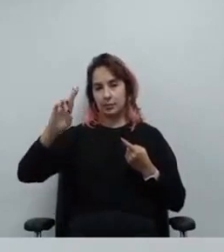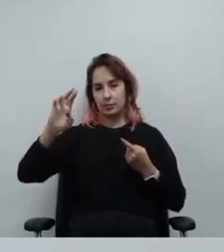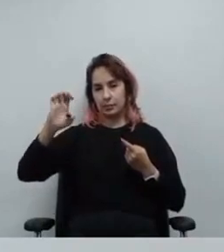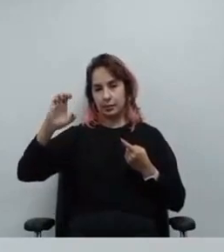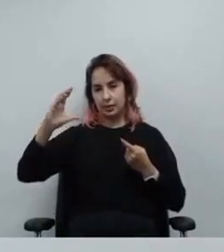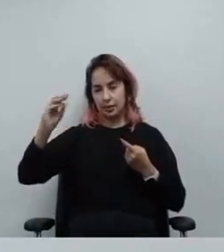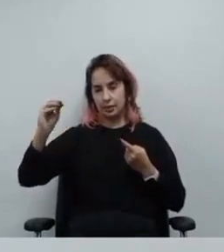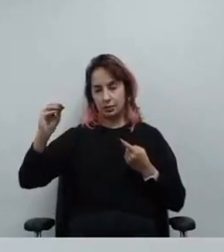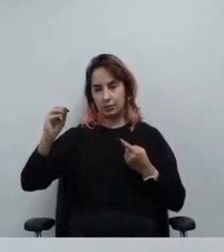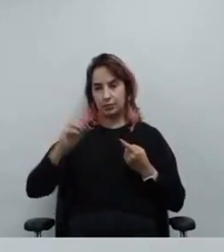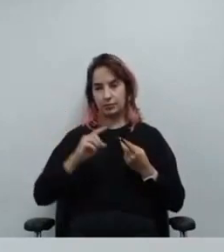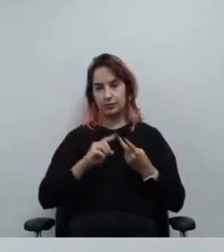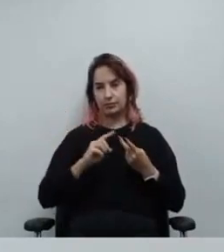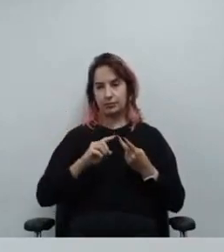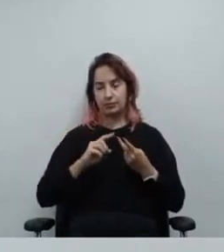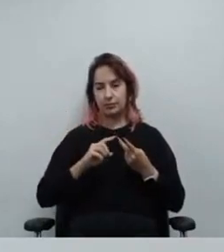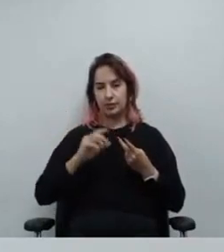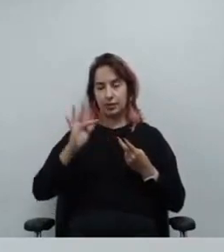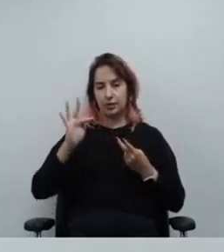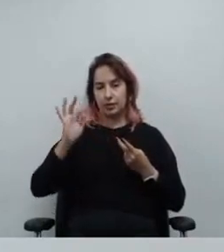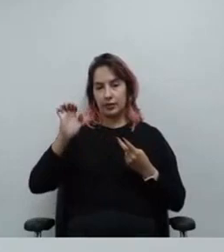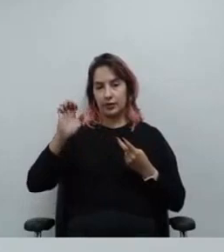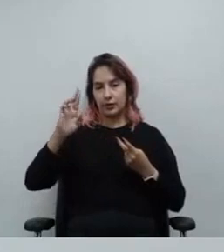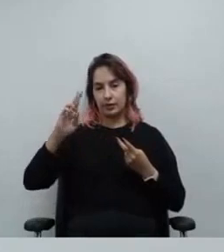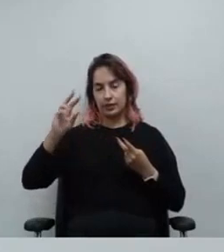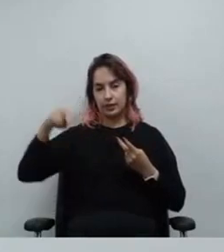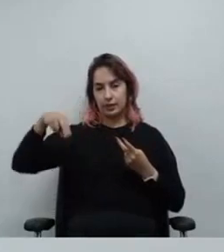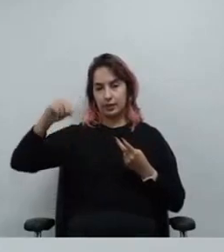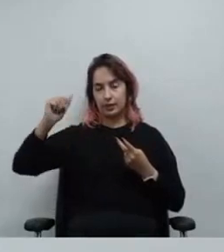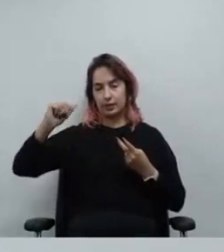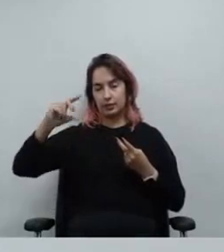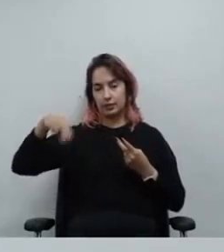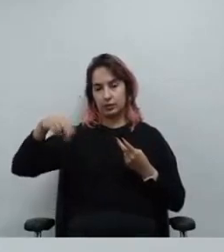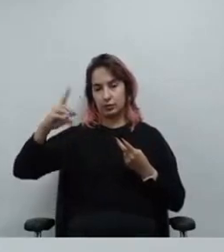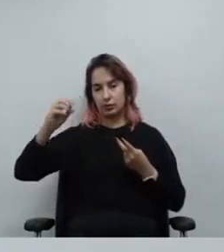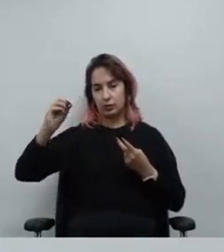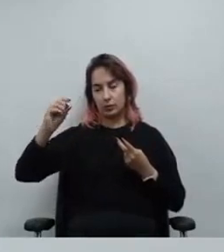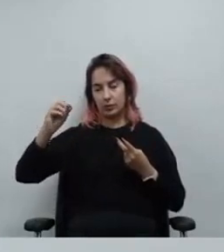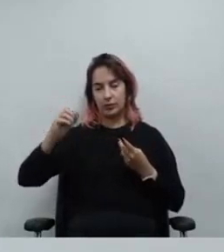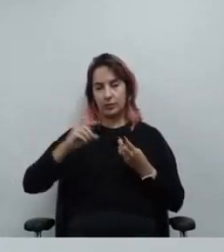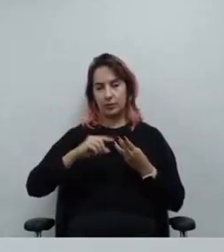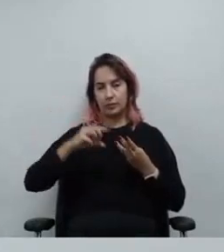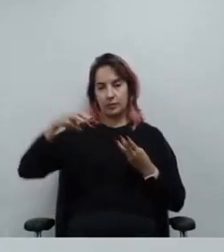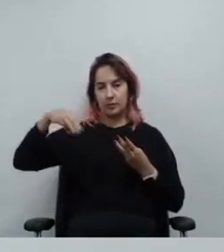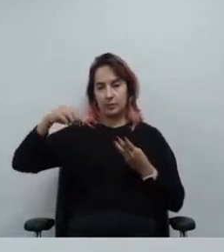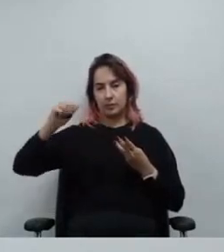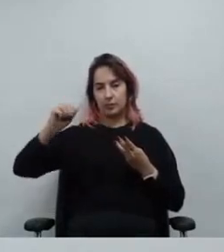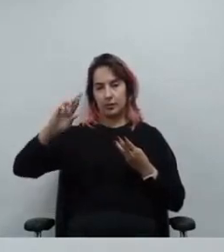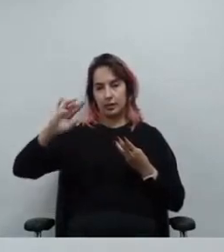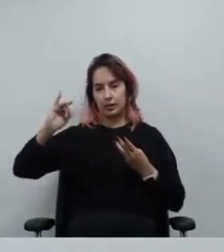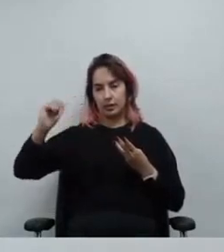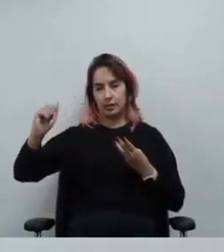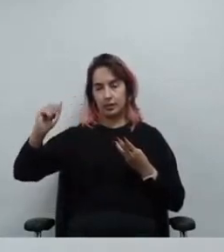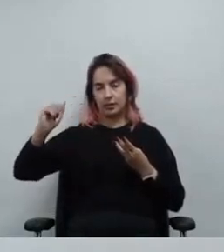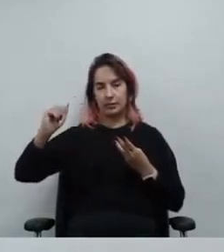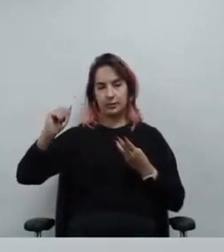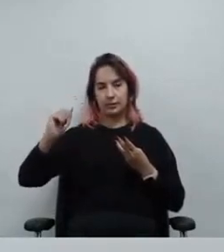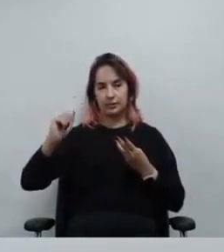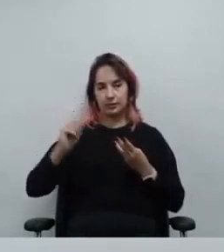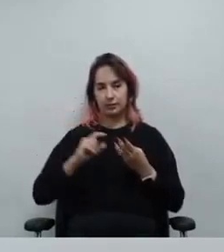candidatos. Natália Cipresso, Fernando Pérez da Cunha Lima, Maria Fernanda Alves